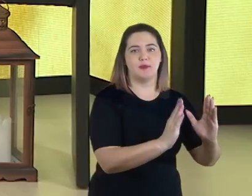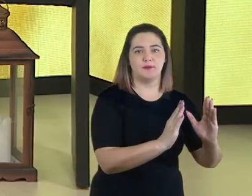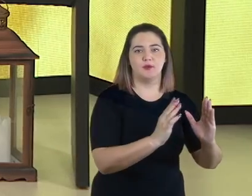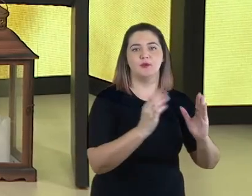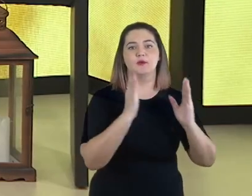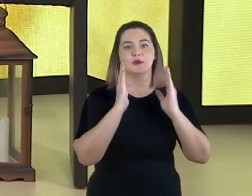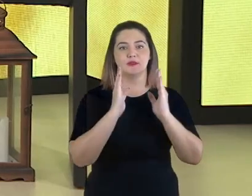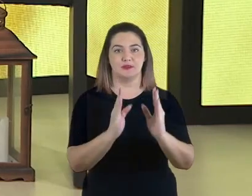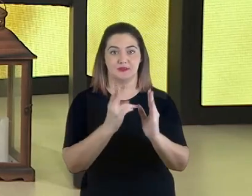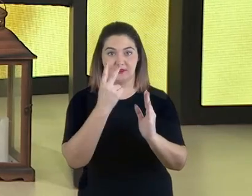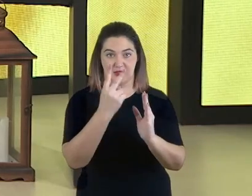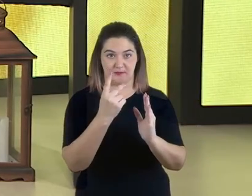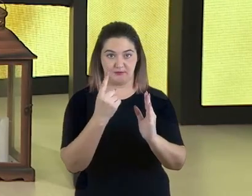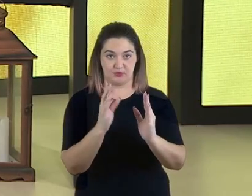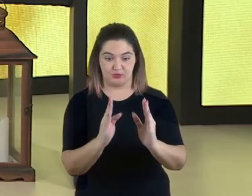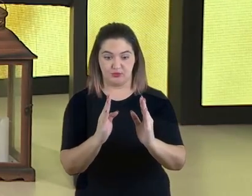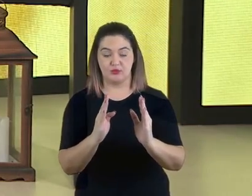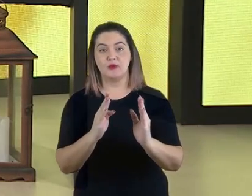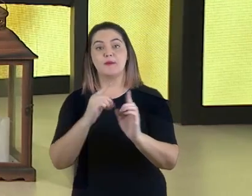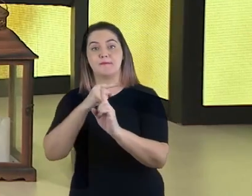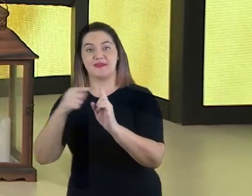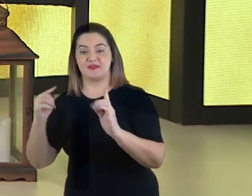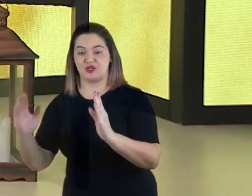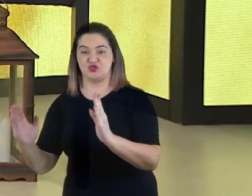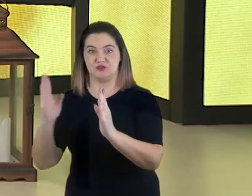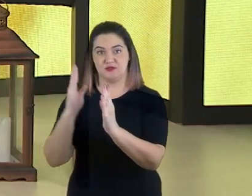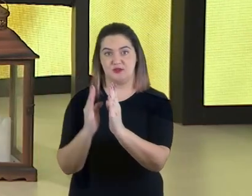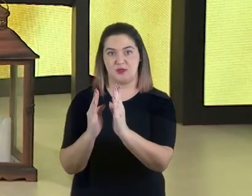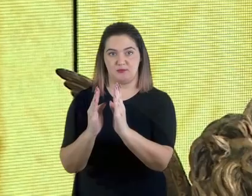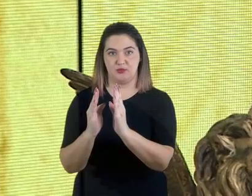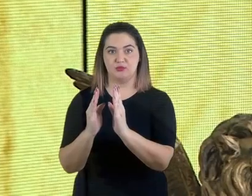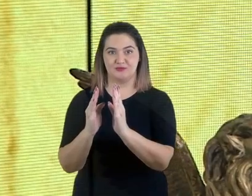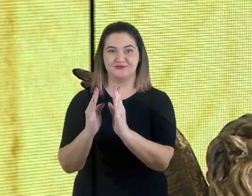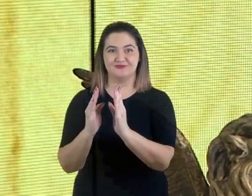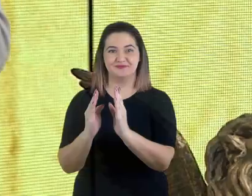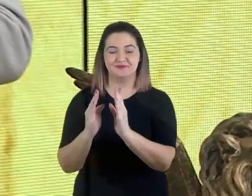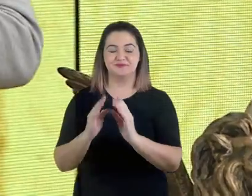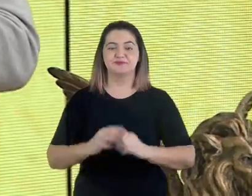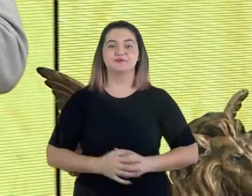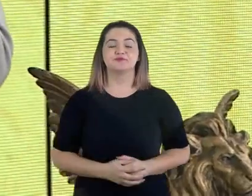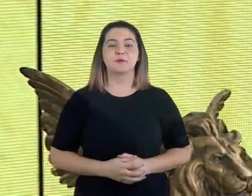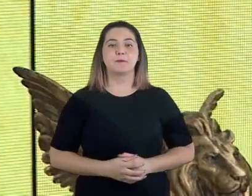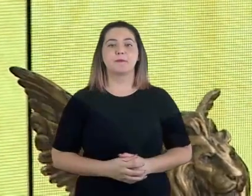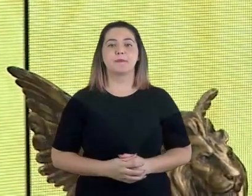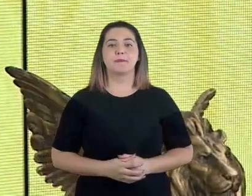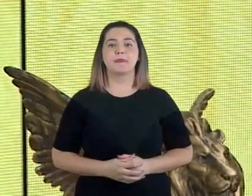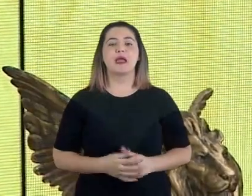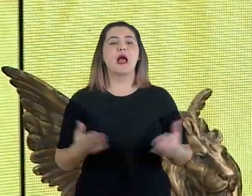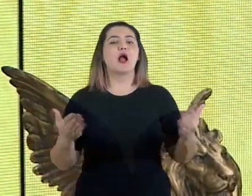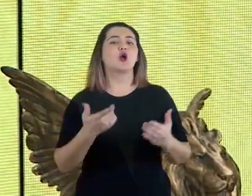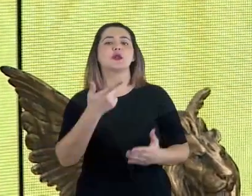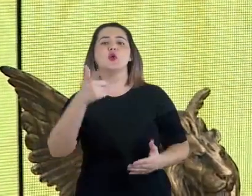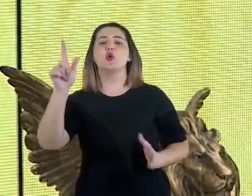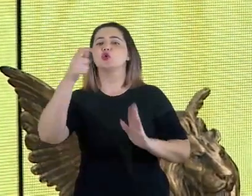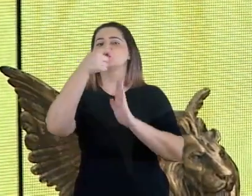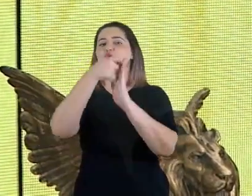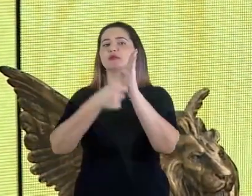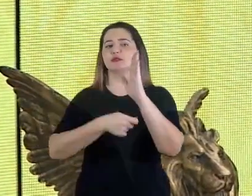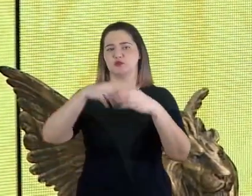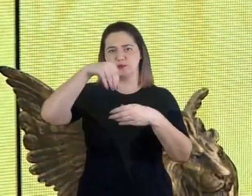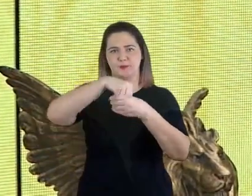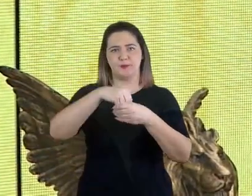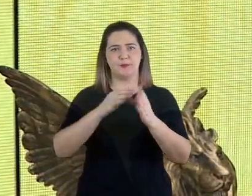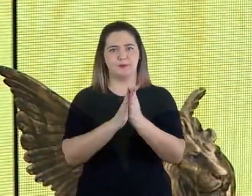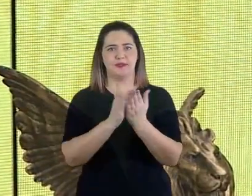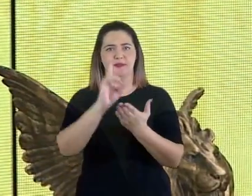tempo. A mesma expressão que eu encontro em Daniel. Agora vamos ver um conjunto de outros textos bíblicos ali